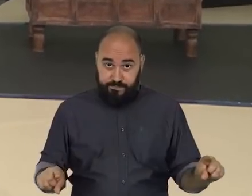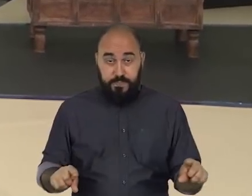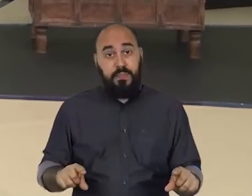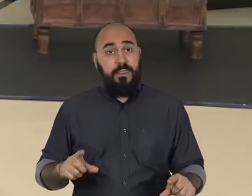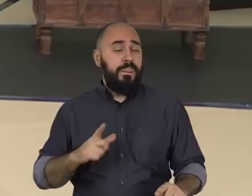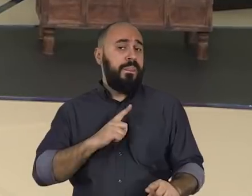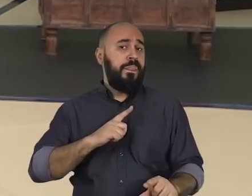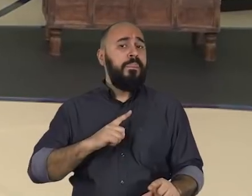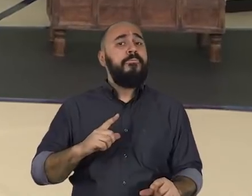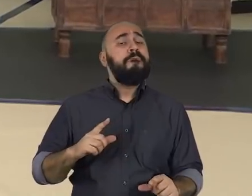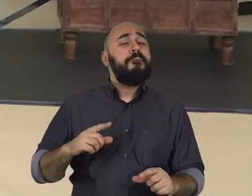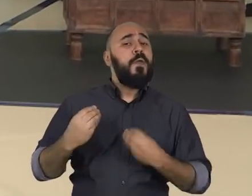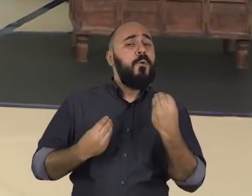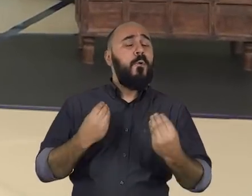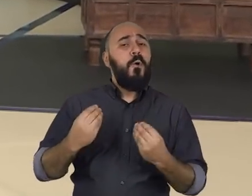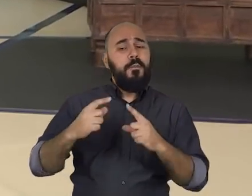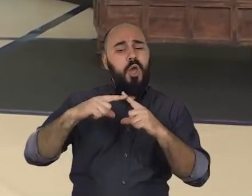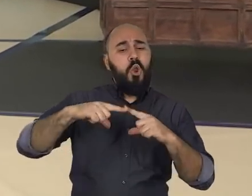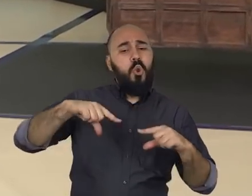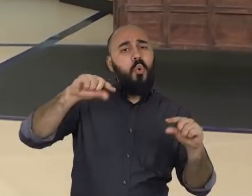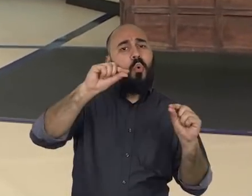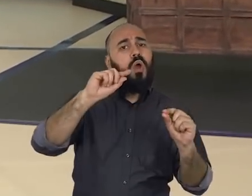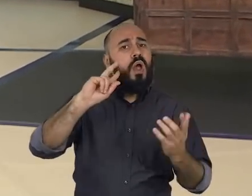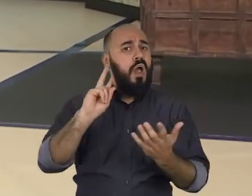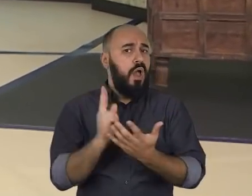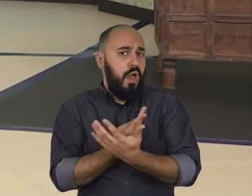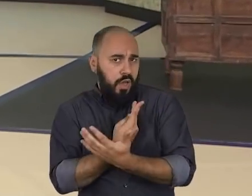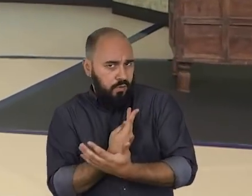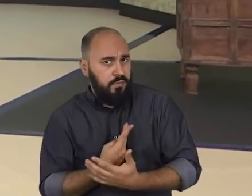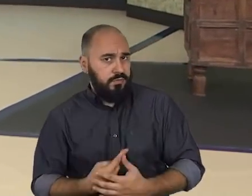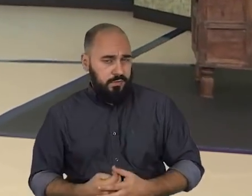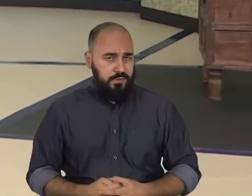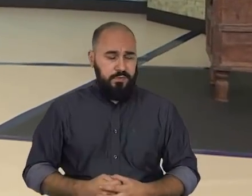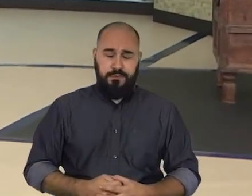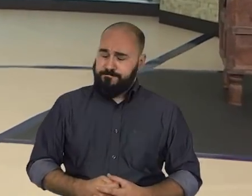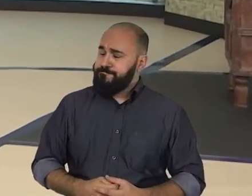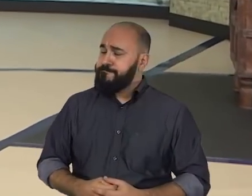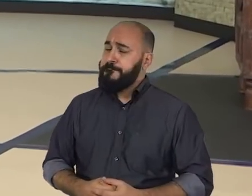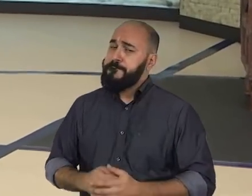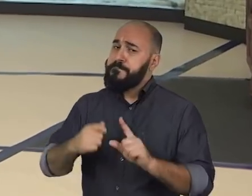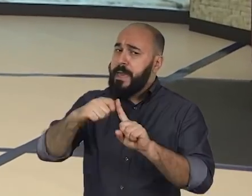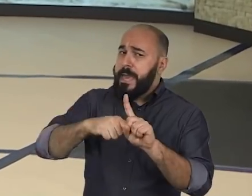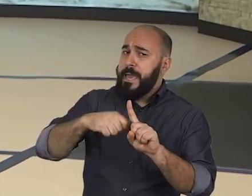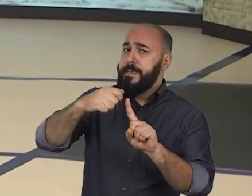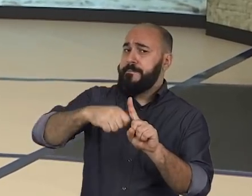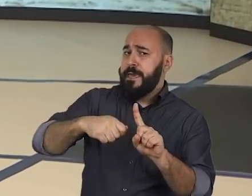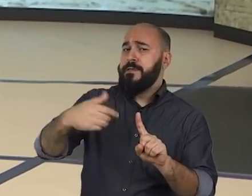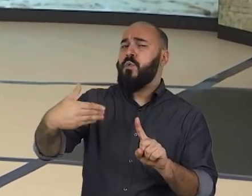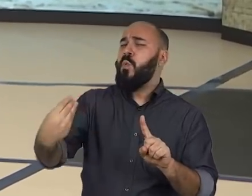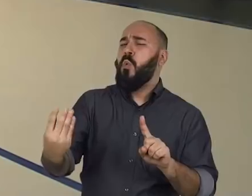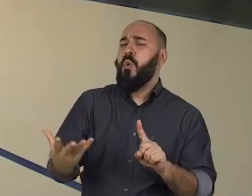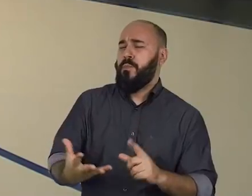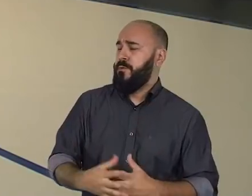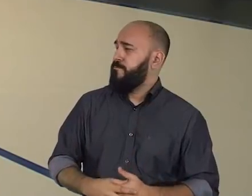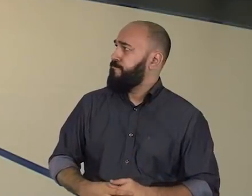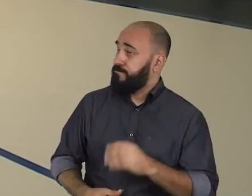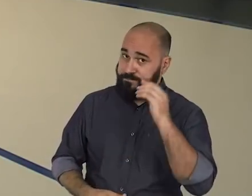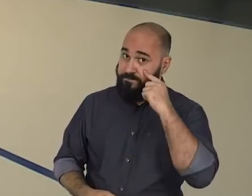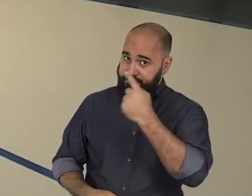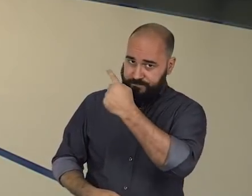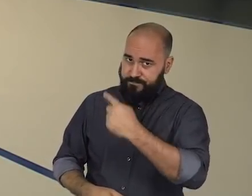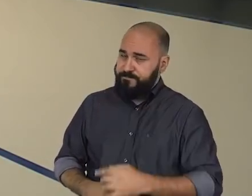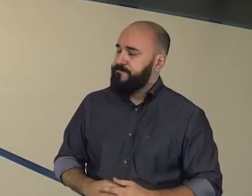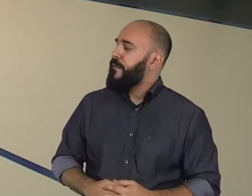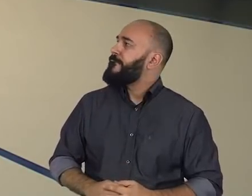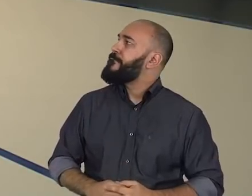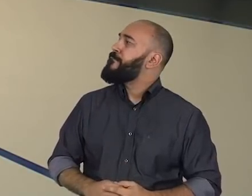assim astronômica, porém didática de você entender como é que começavam os meses naquele tempo, tá bom? Vamos imaginar aqui, vamos colocar